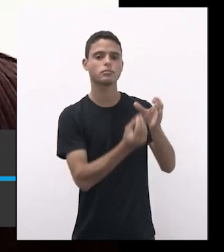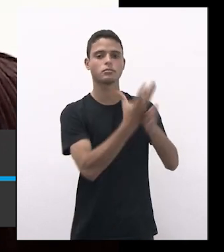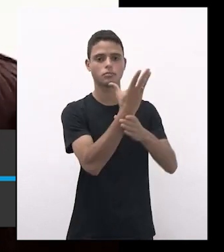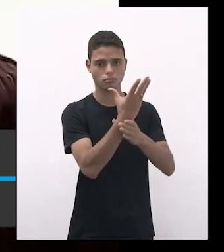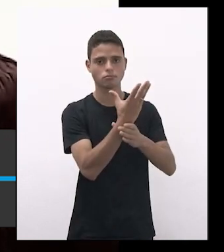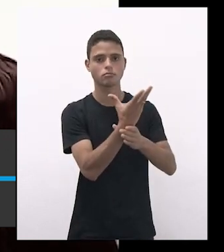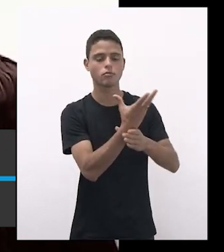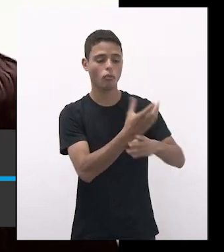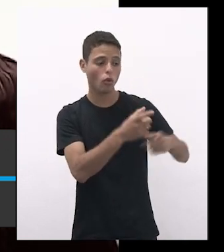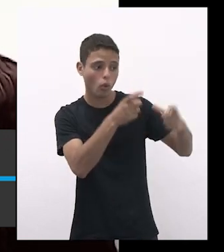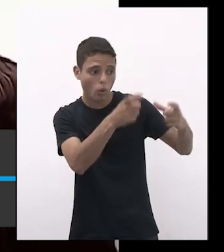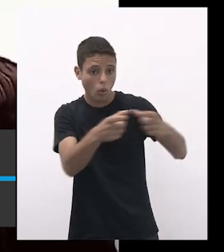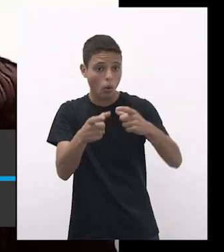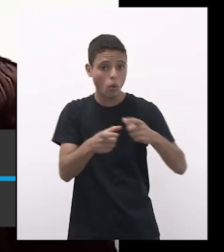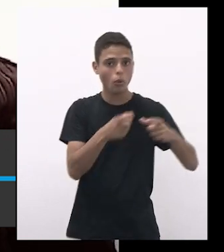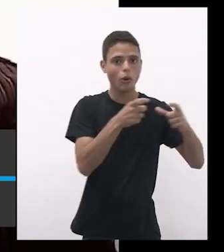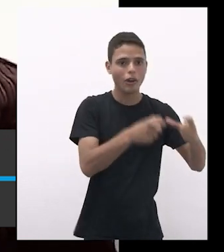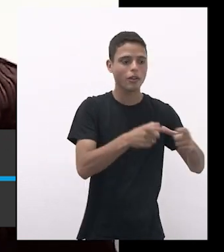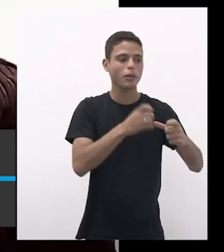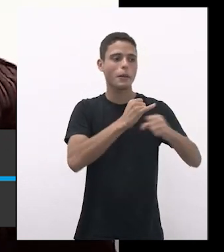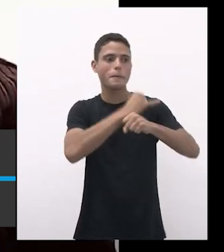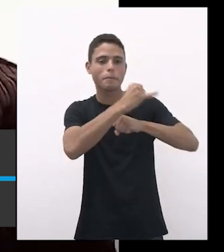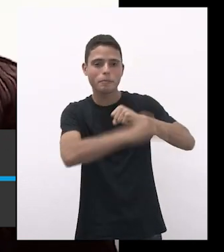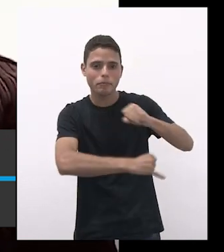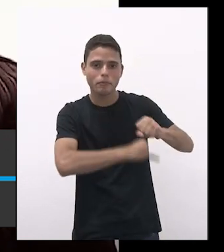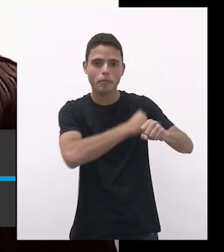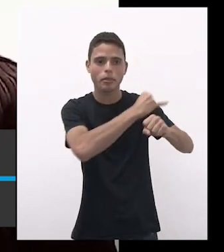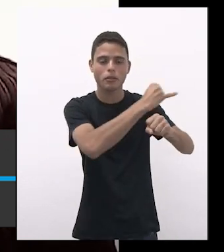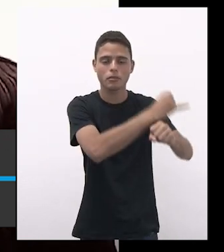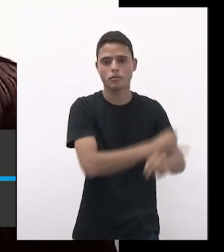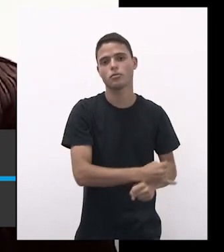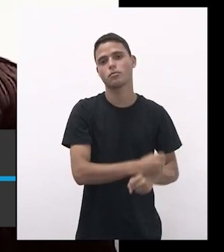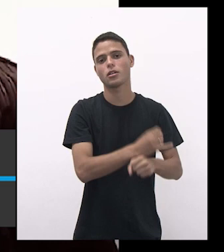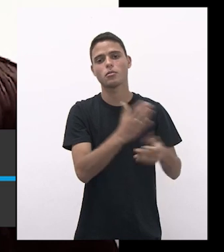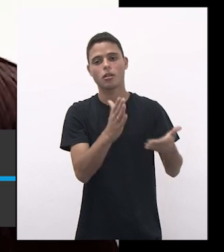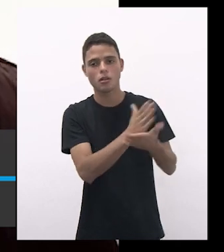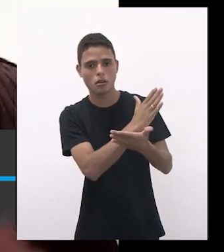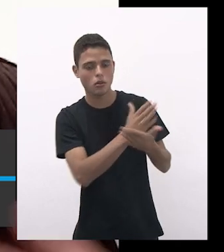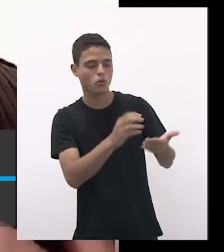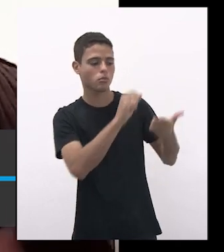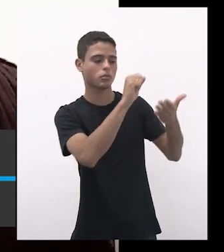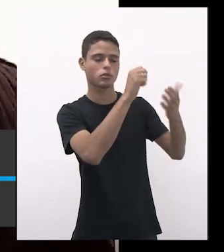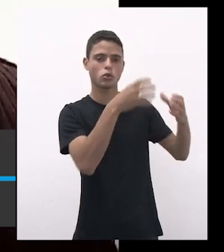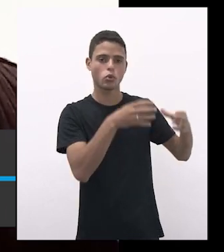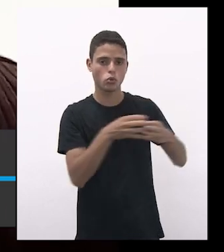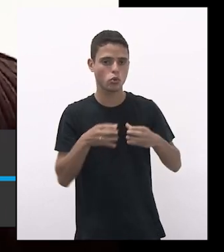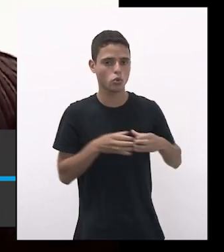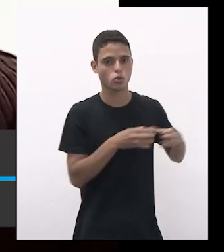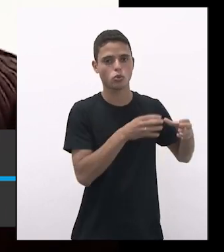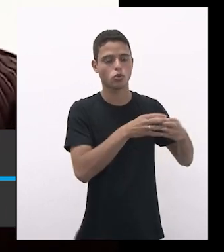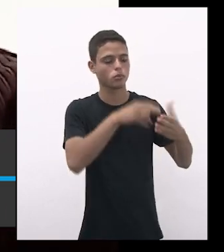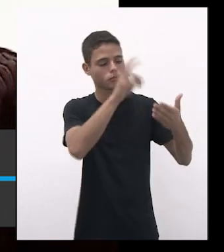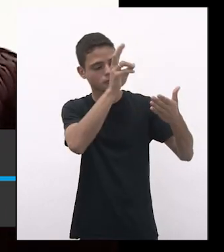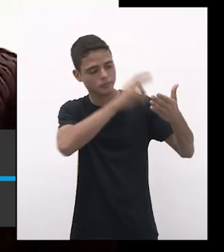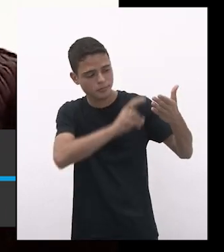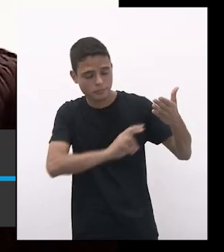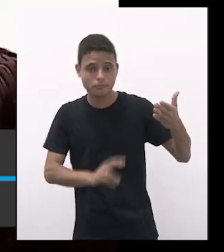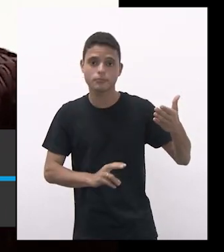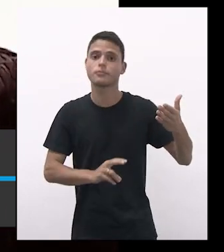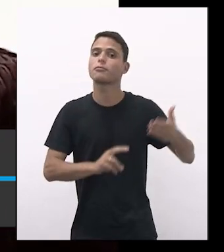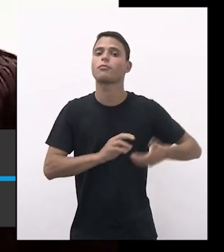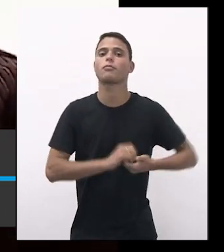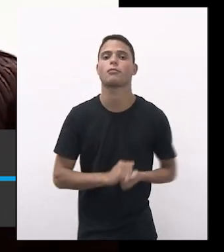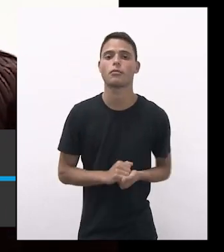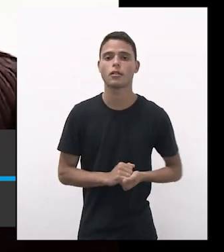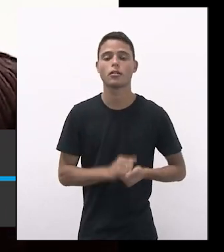de espaços virtuais para promoção de leitura, através de diferentes clubes de leitura. Clubes de leitura